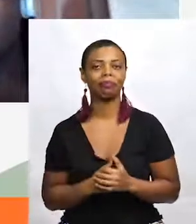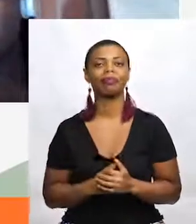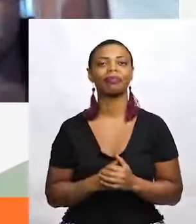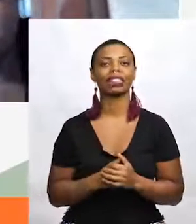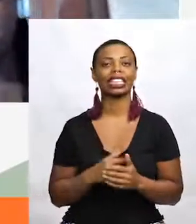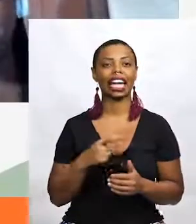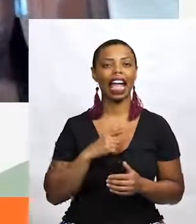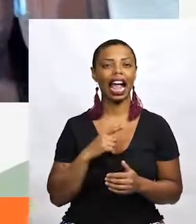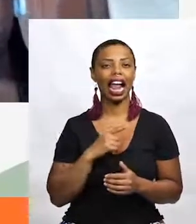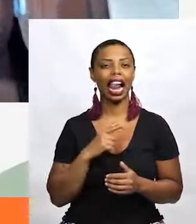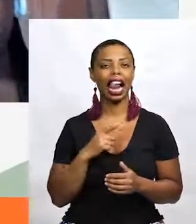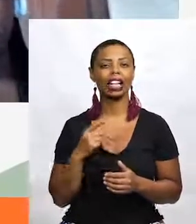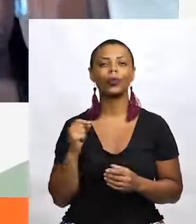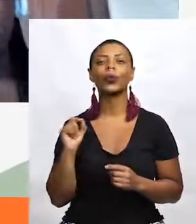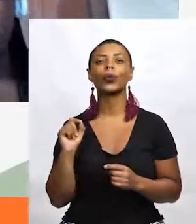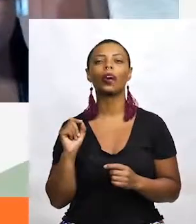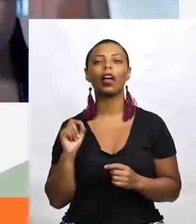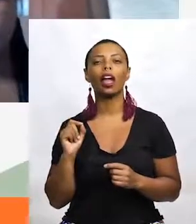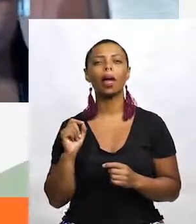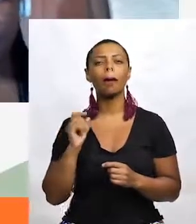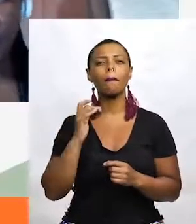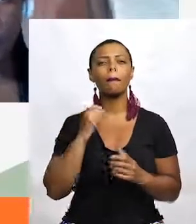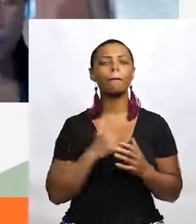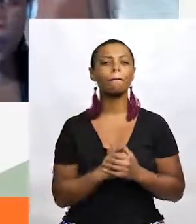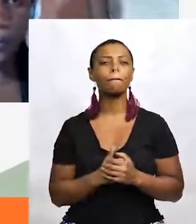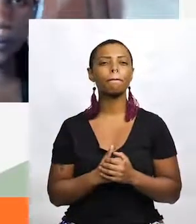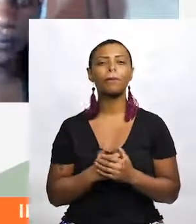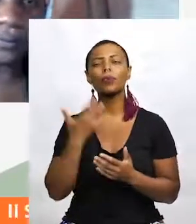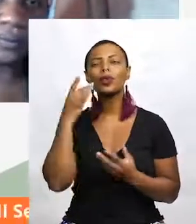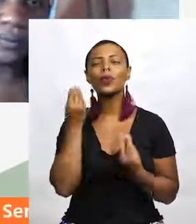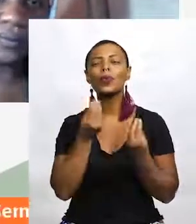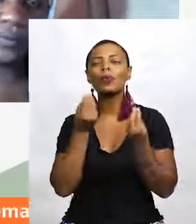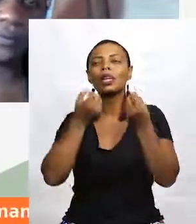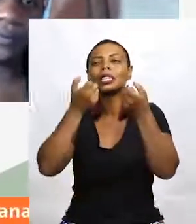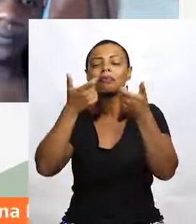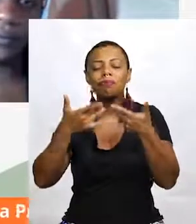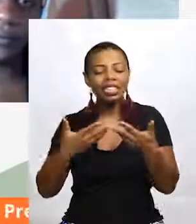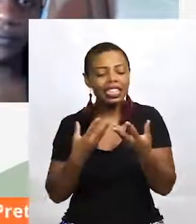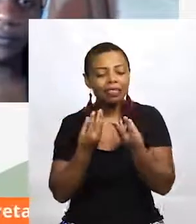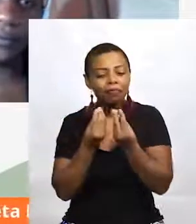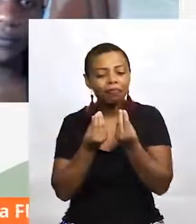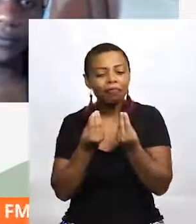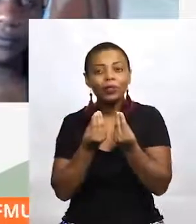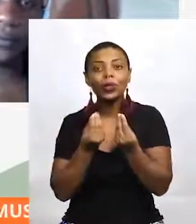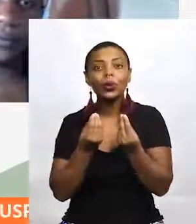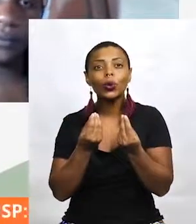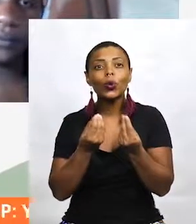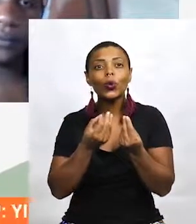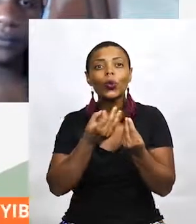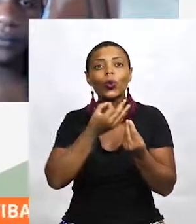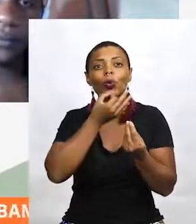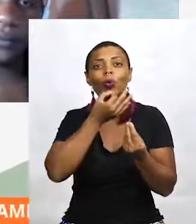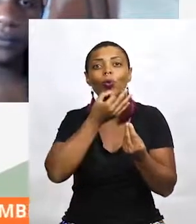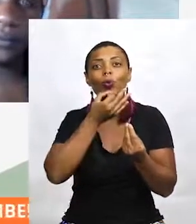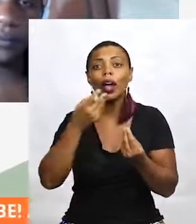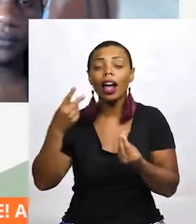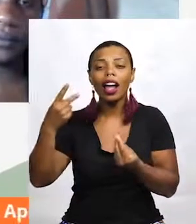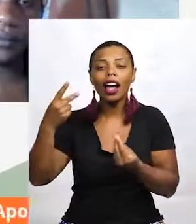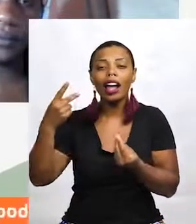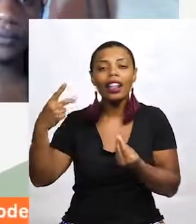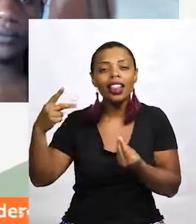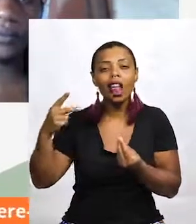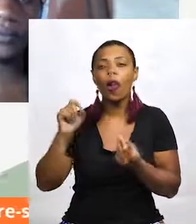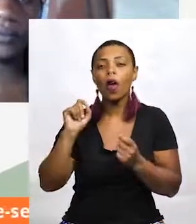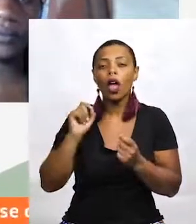um aparato, um carinho, eu não sei como eu posso explicar para vocês, uma visão diferente para os orientandos e orientandas